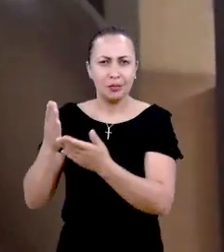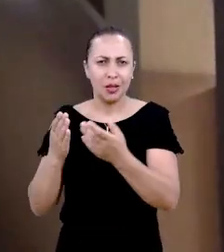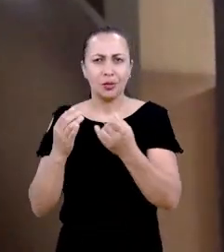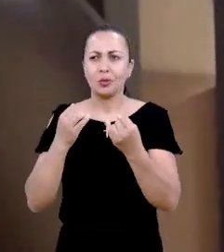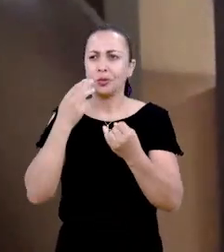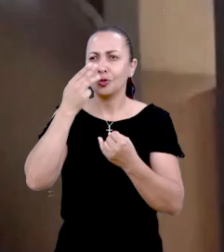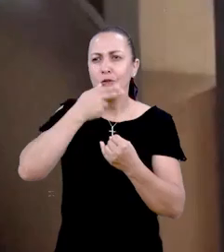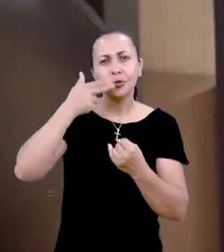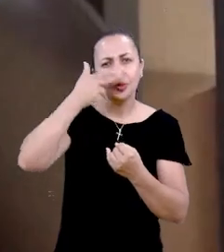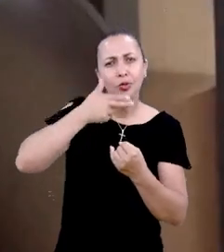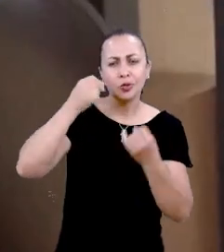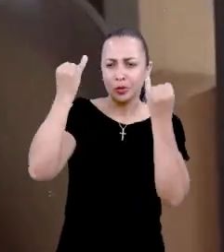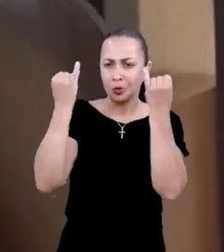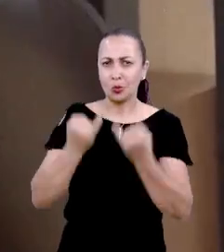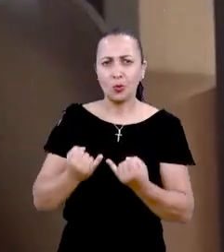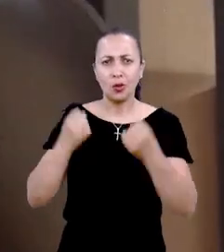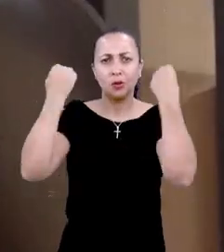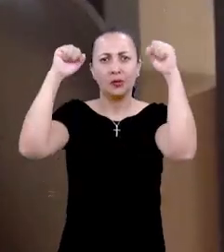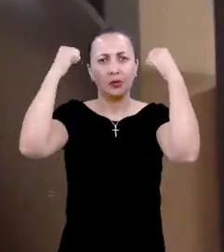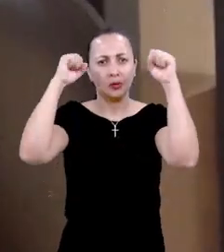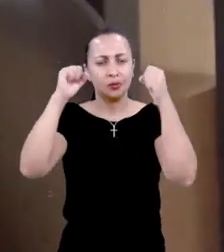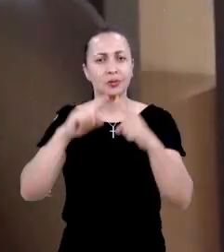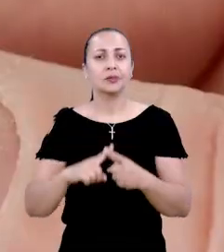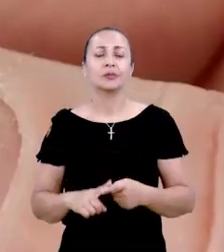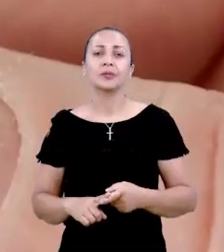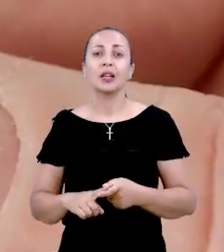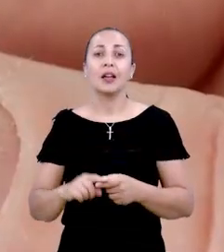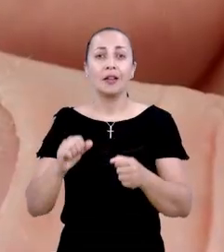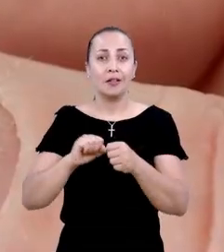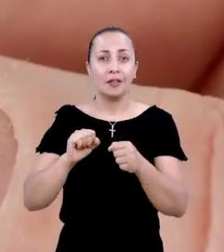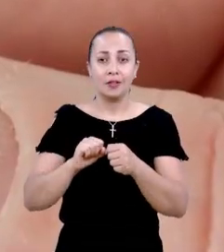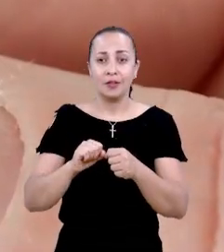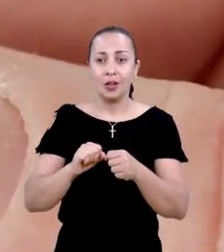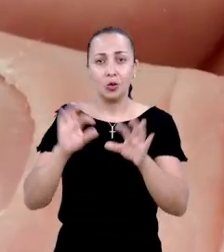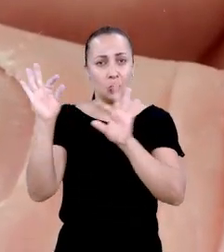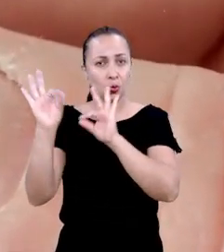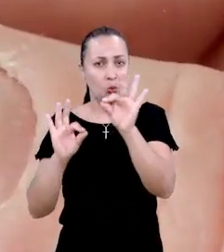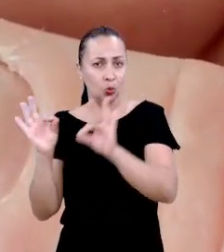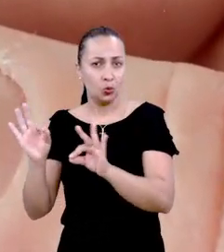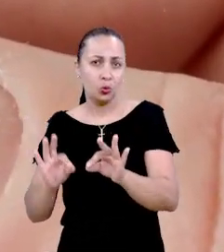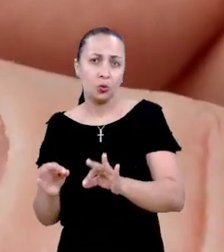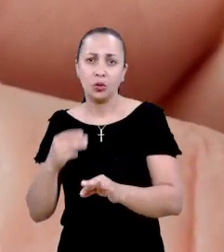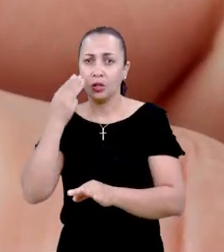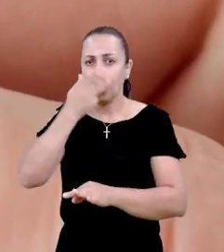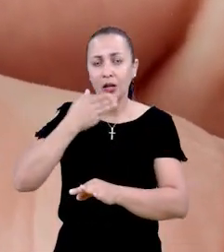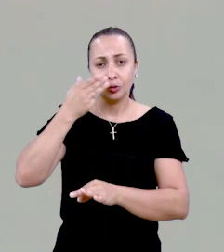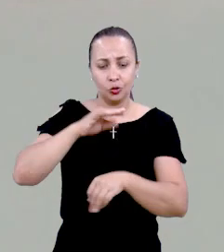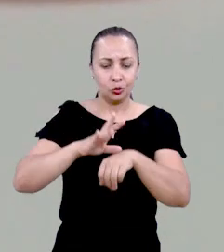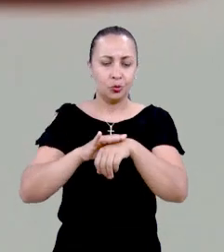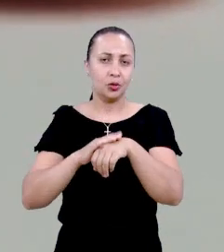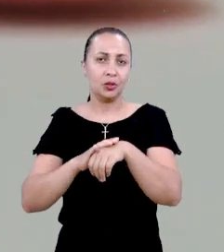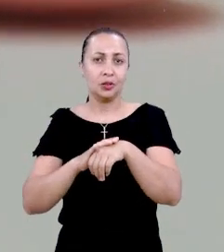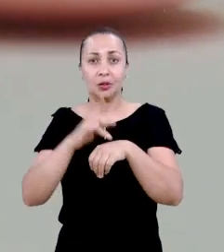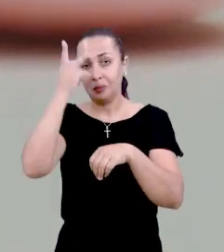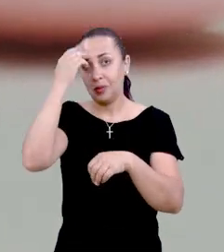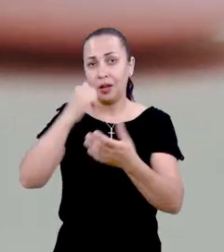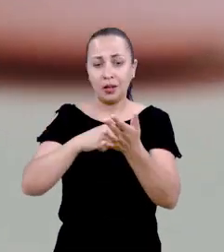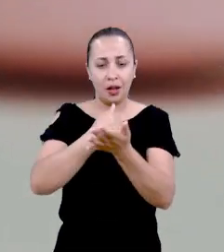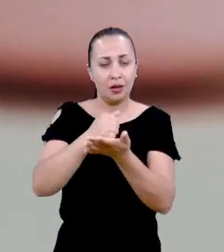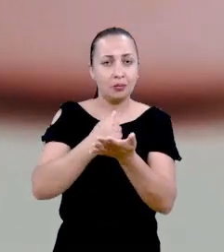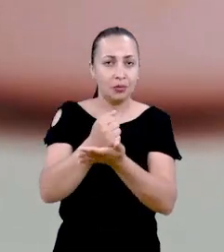aquele grupo que não realizou a cirurgia bariátrica e fez o controle da diabetes através